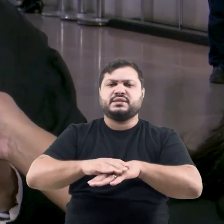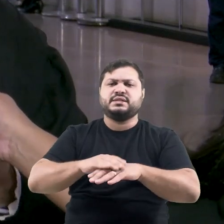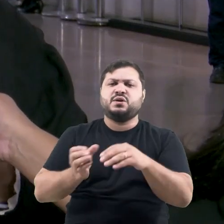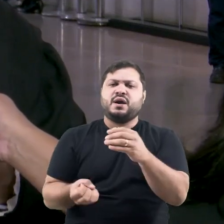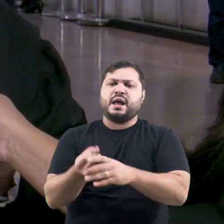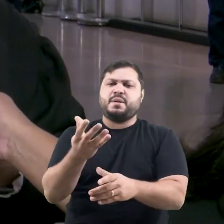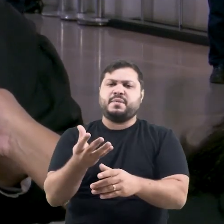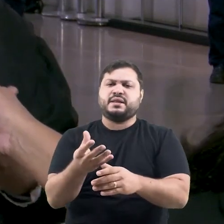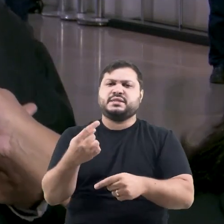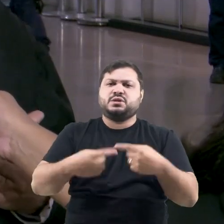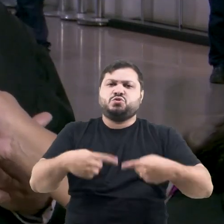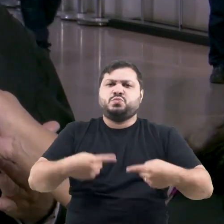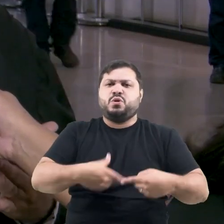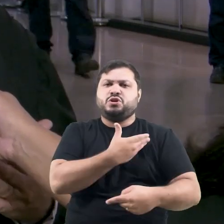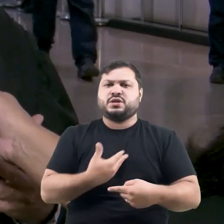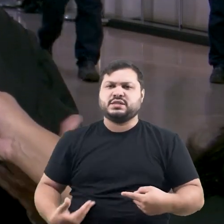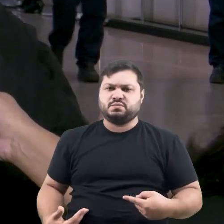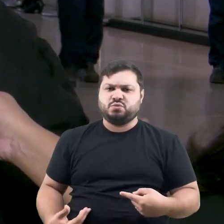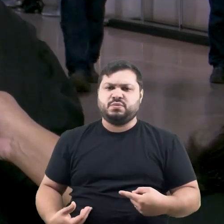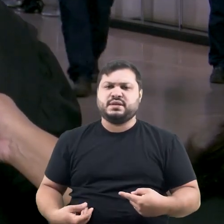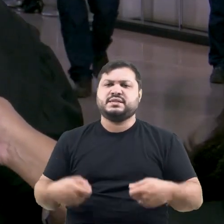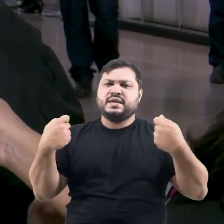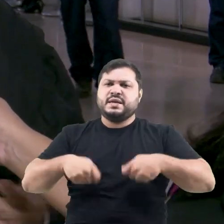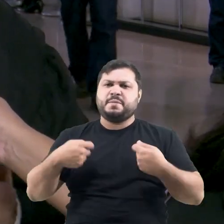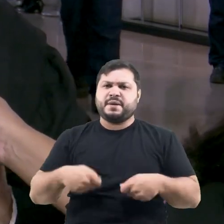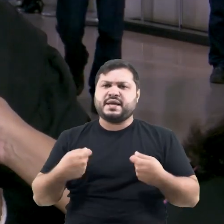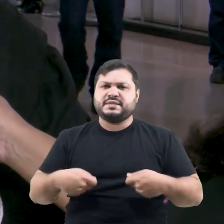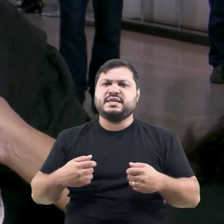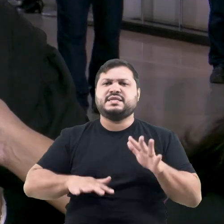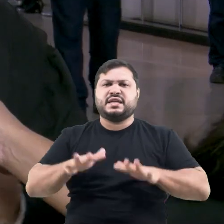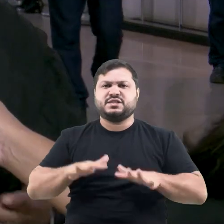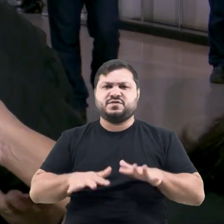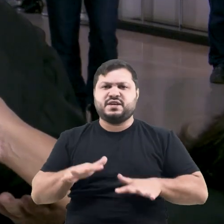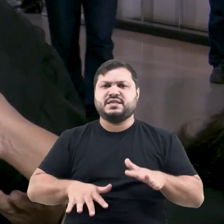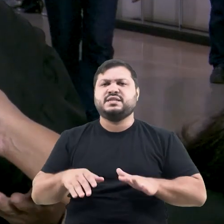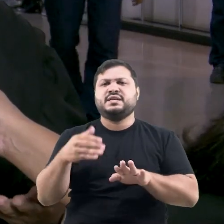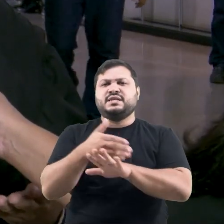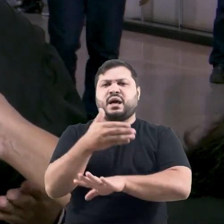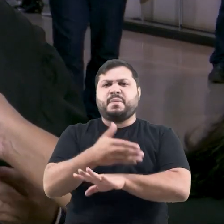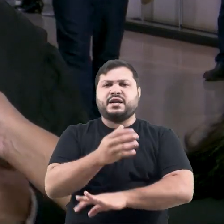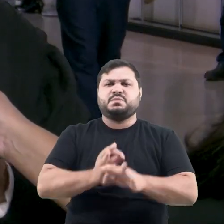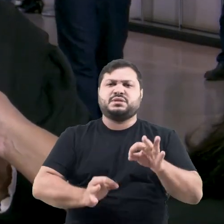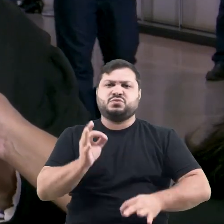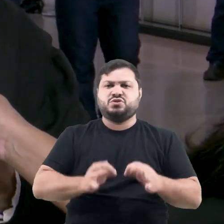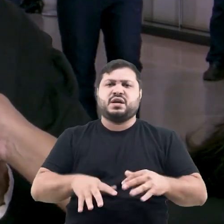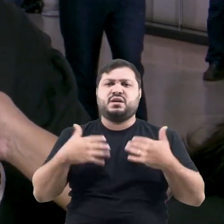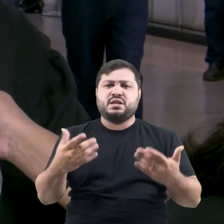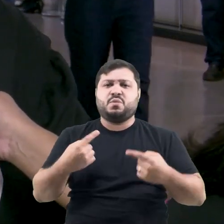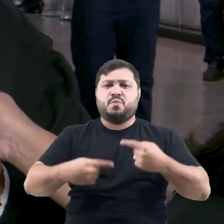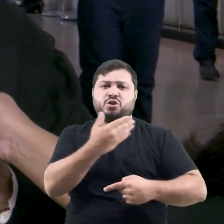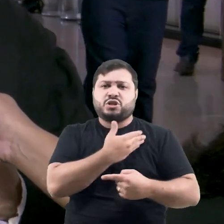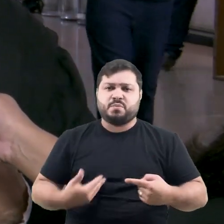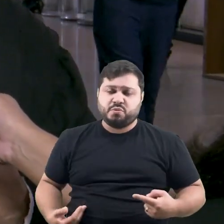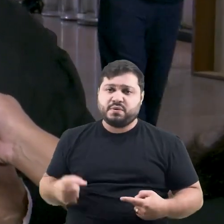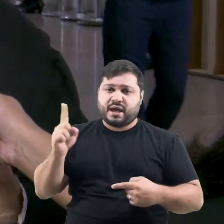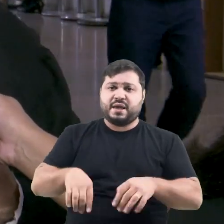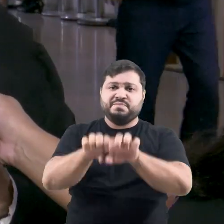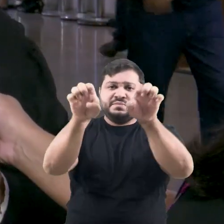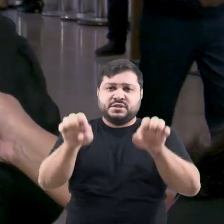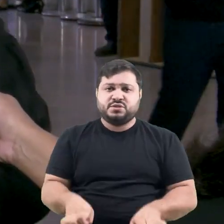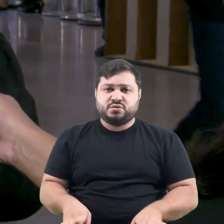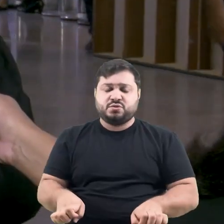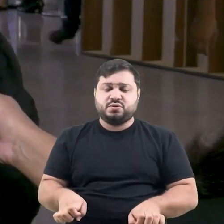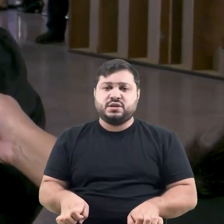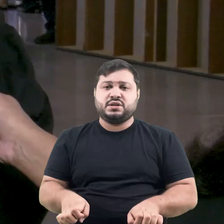ou implementação de políticas públicas, que precisa, às vezes, da participação do judiciário. Então, são políticas públicas